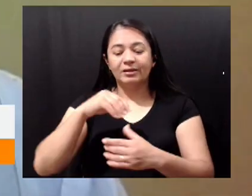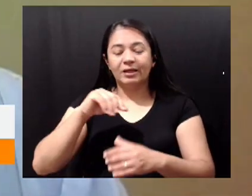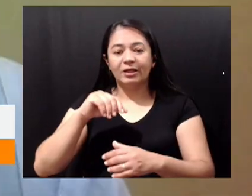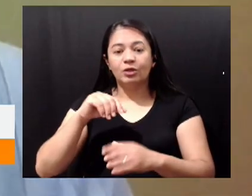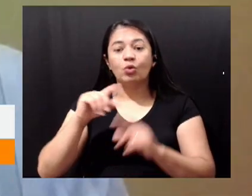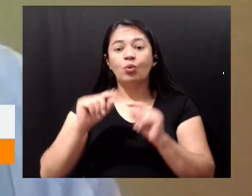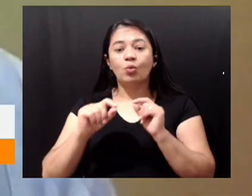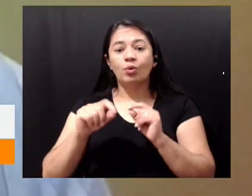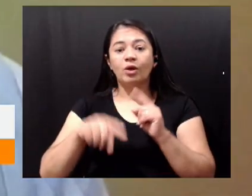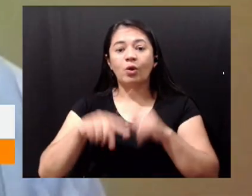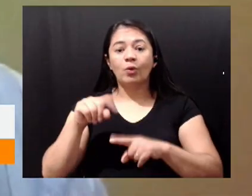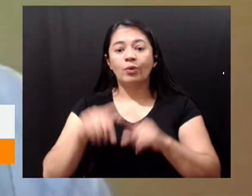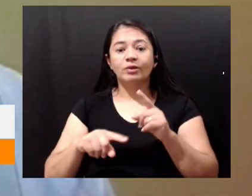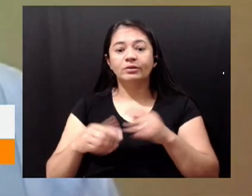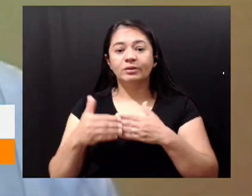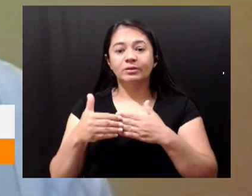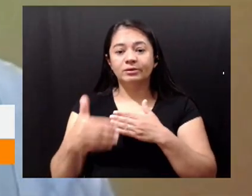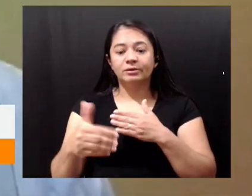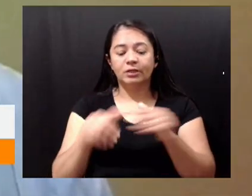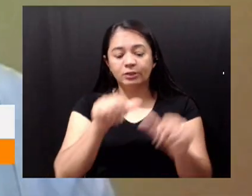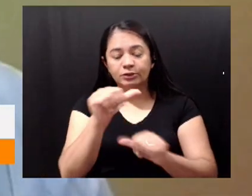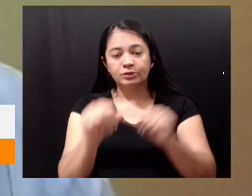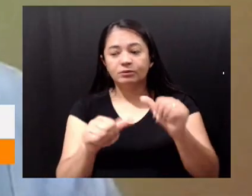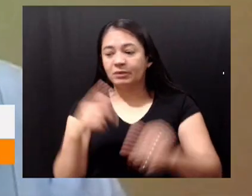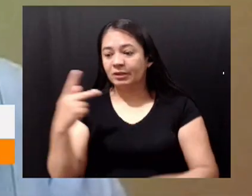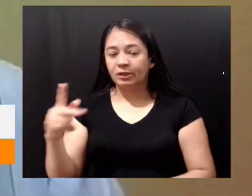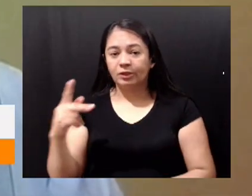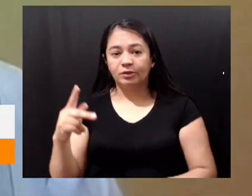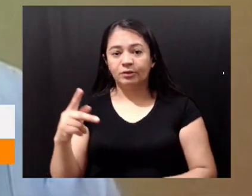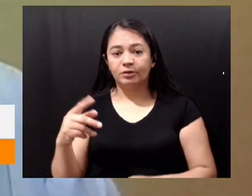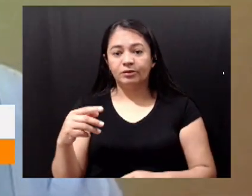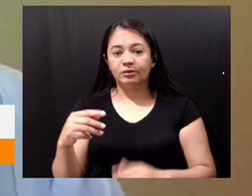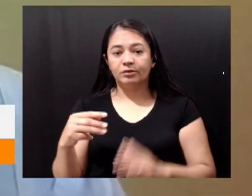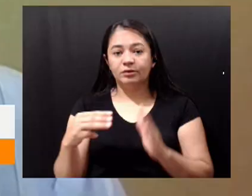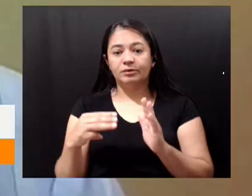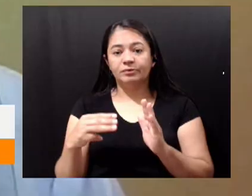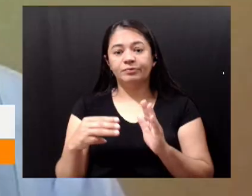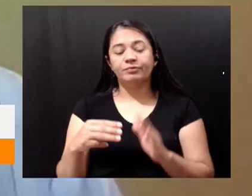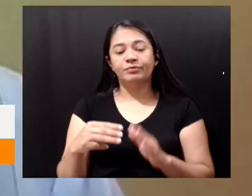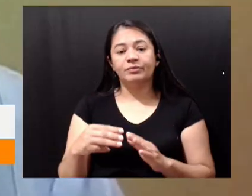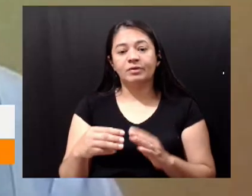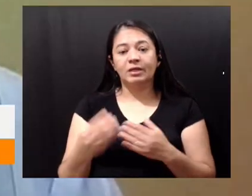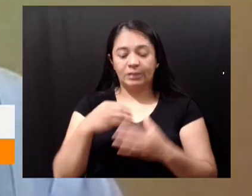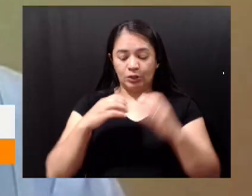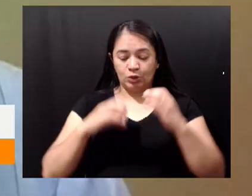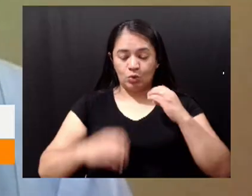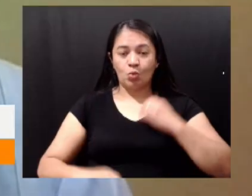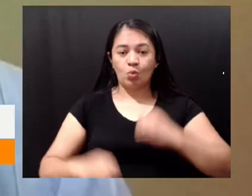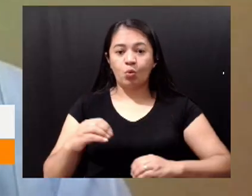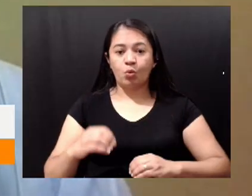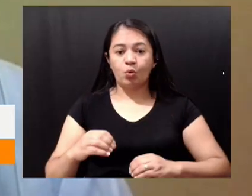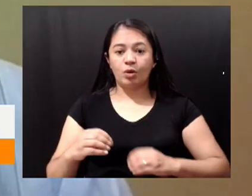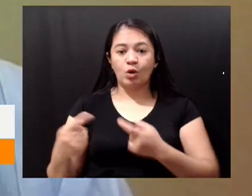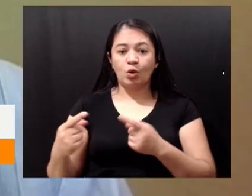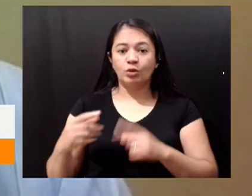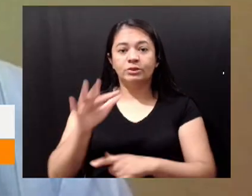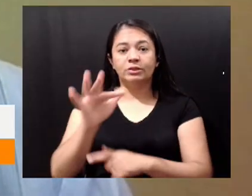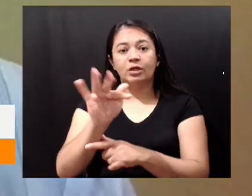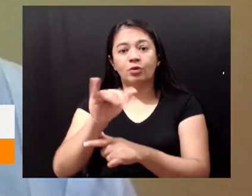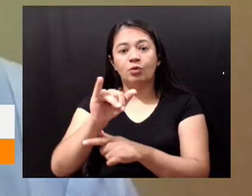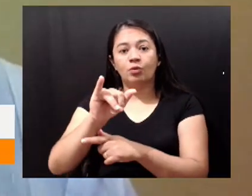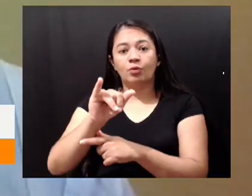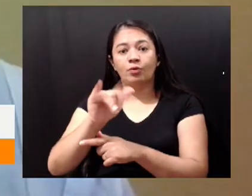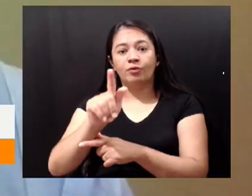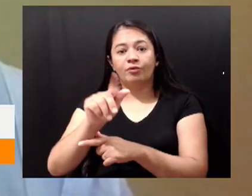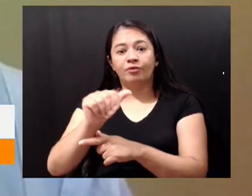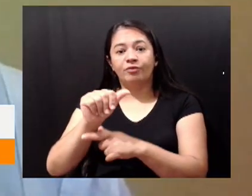da biotransformação dele, né, na metabolização dele no organismo, que ataca o fígado, né? E se